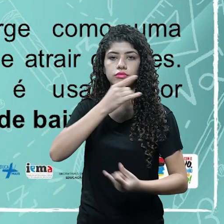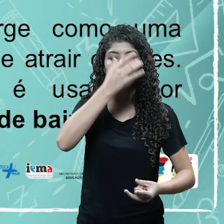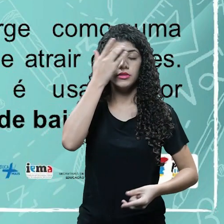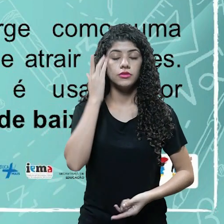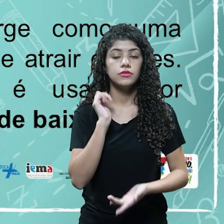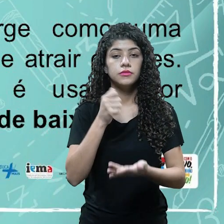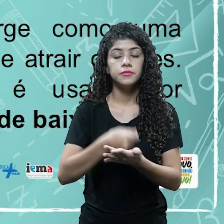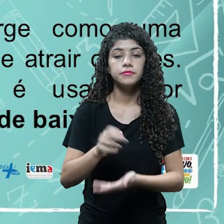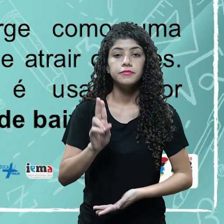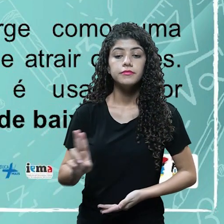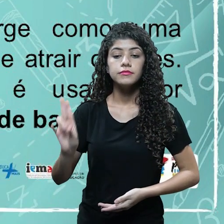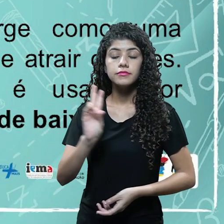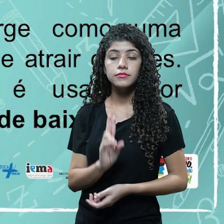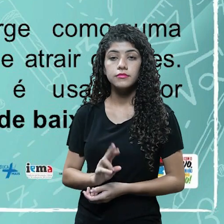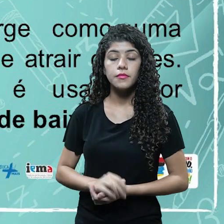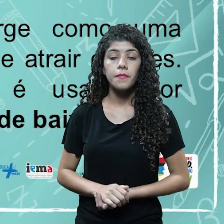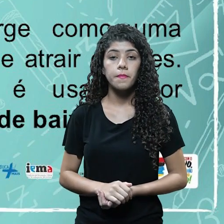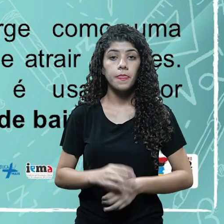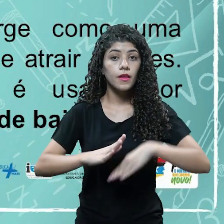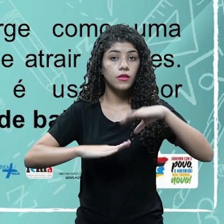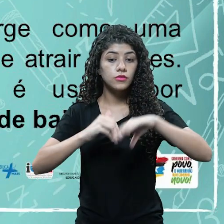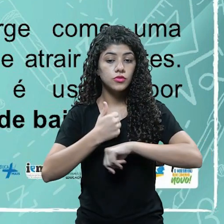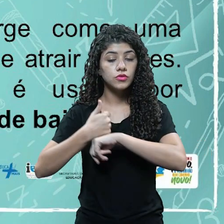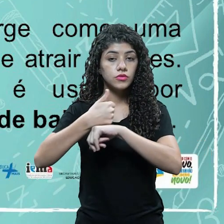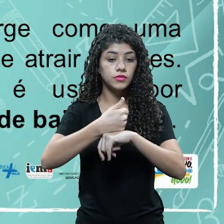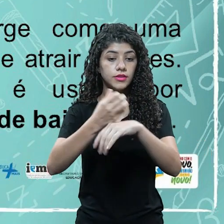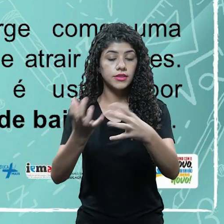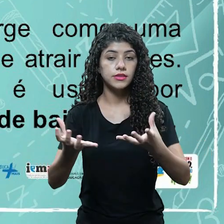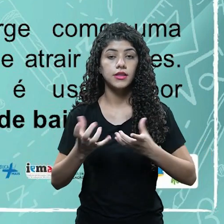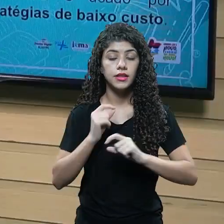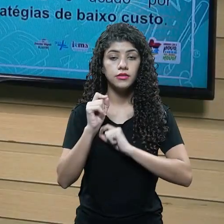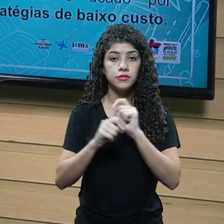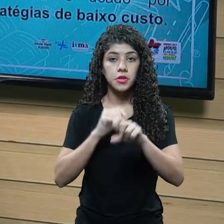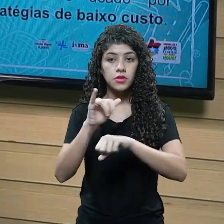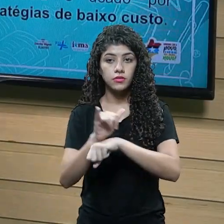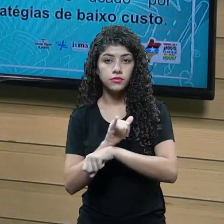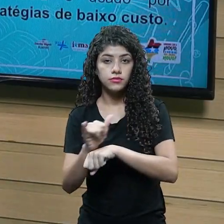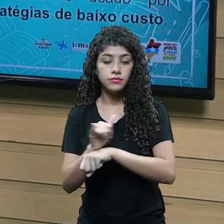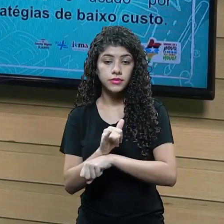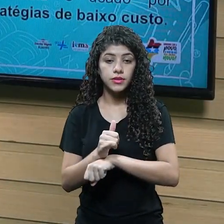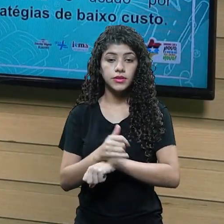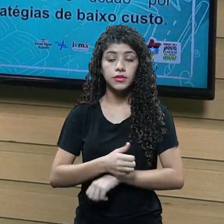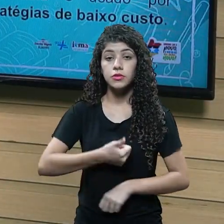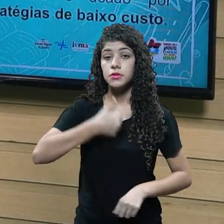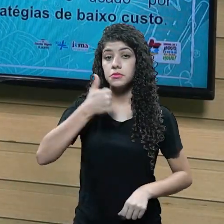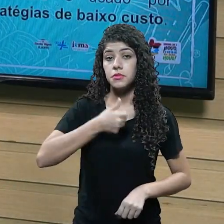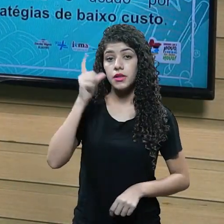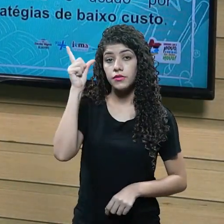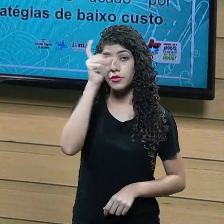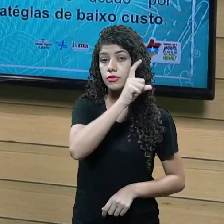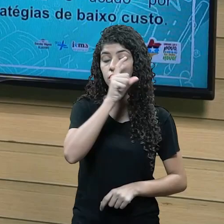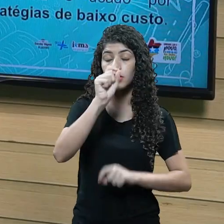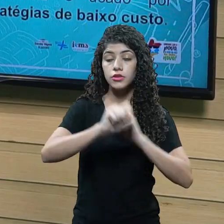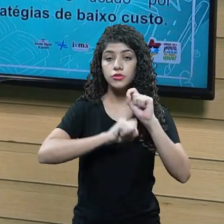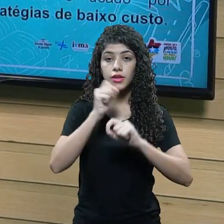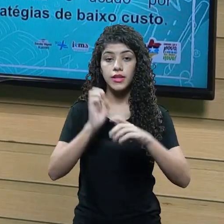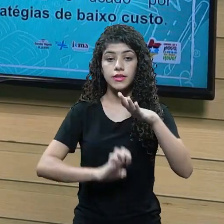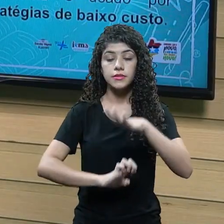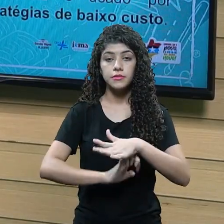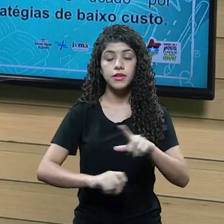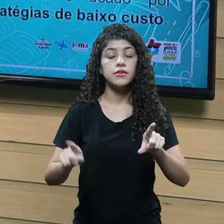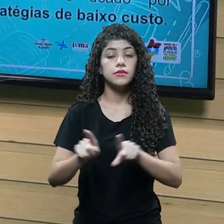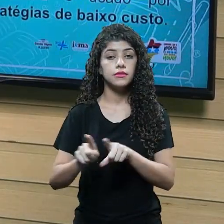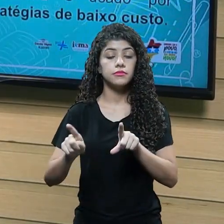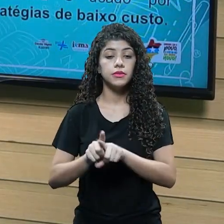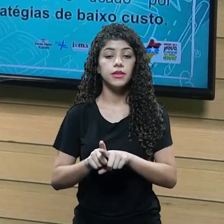guerrilha é usado por profissionais que querem investir em estratégias de baixo custo. Então vamos lá. A nossa primeira dificuldade, das empresas, das